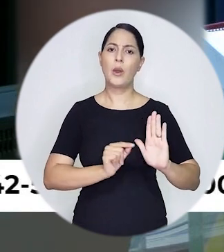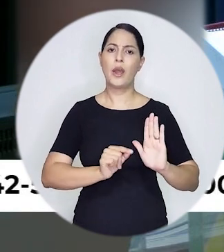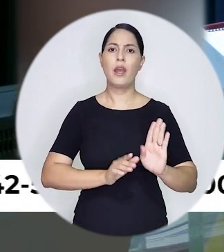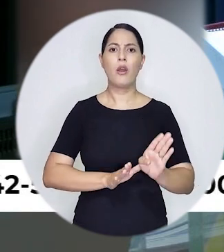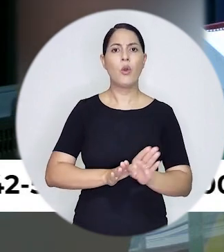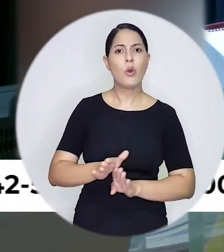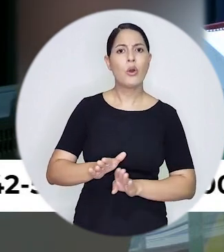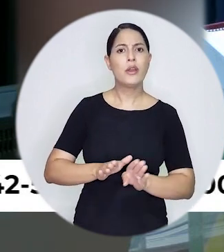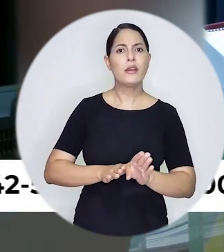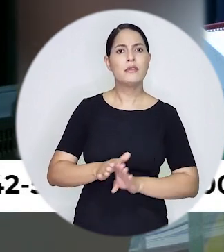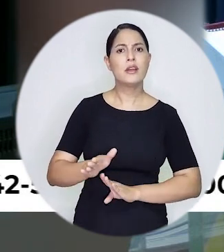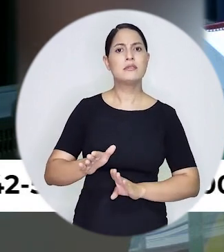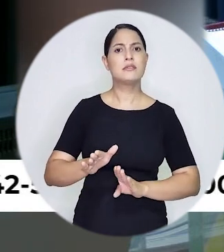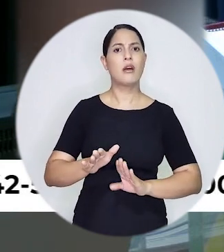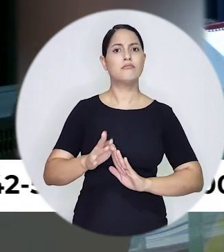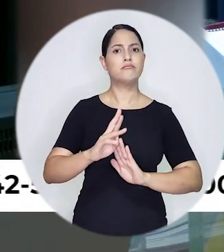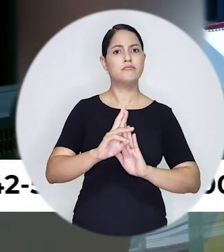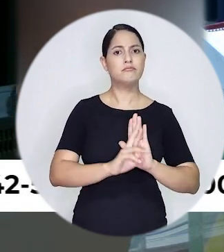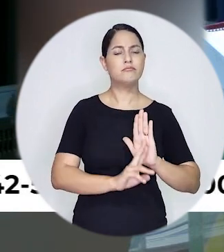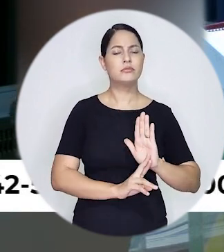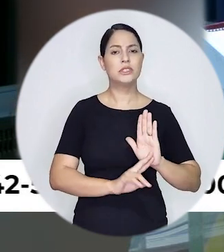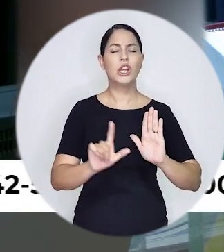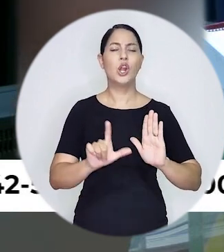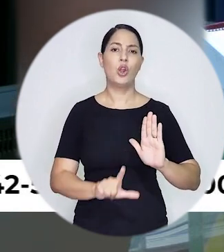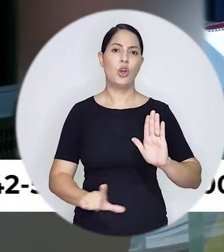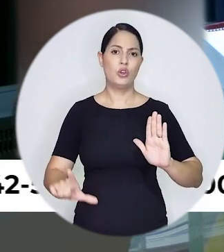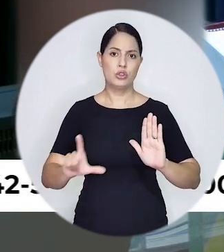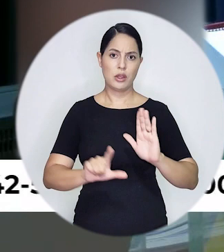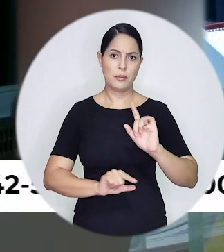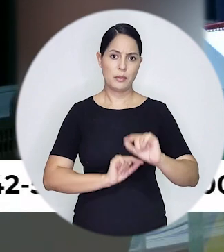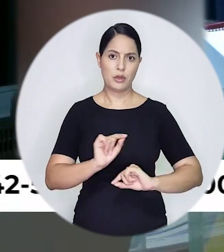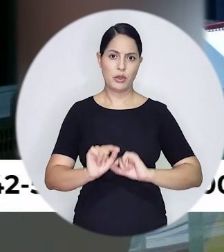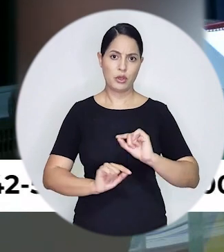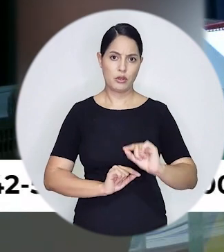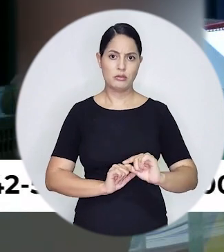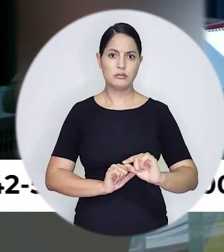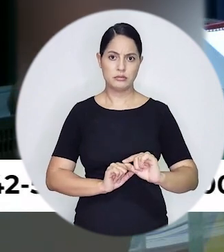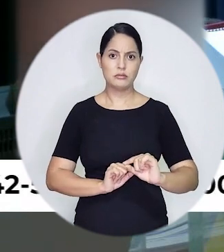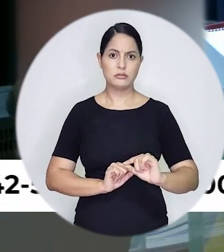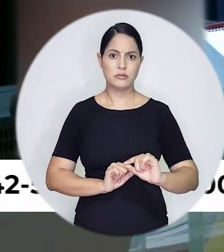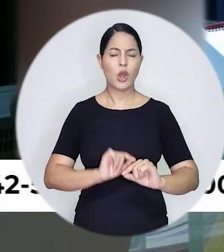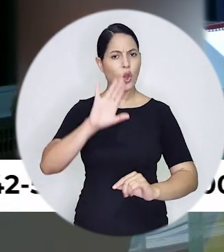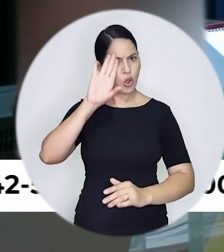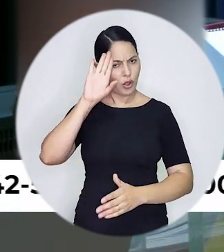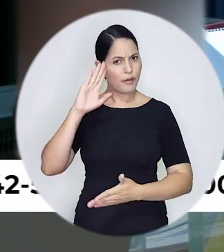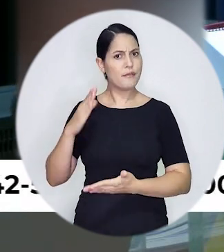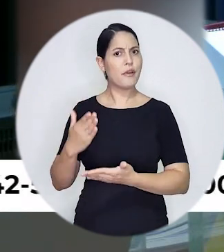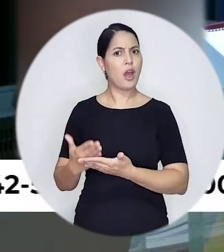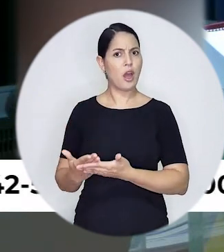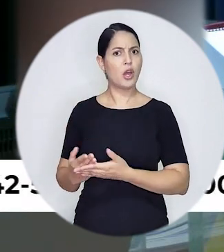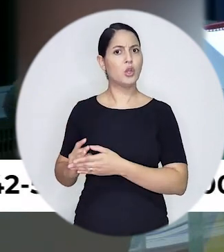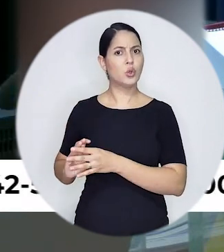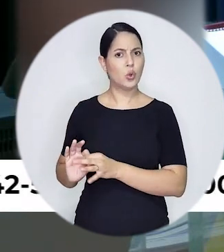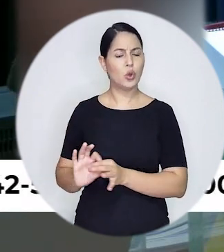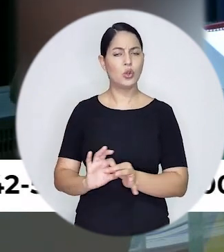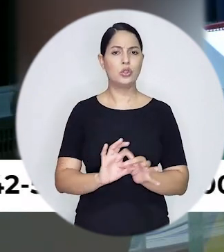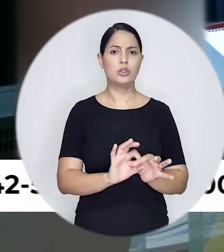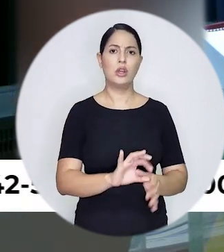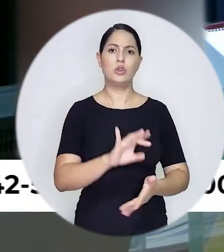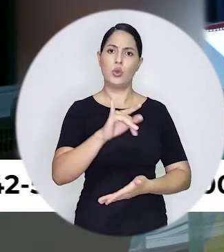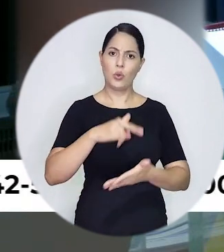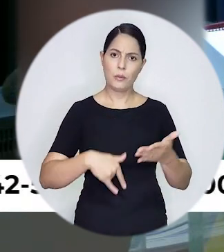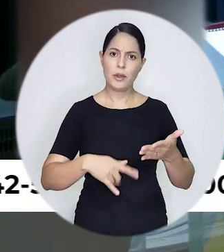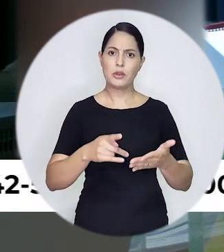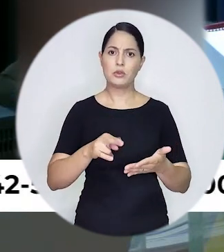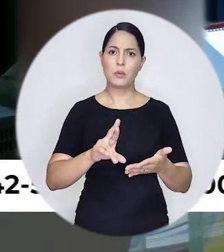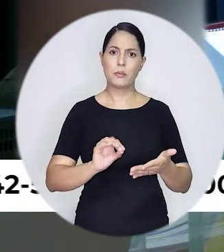uma orientação e um norte que, digo óbvio, né, que a regra é a confiança na procuração,